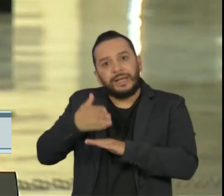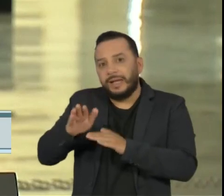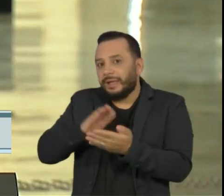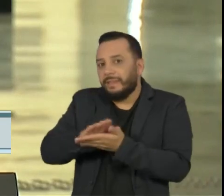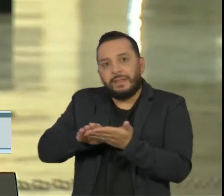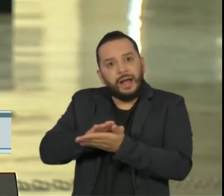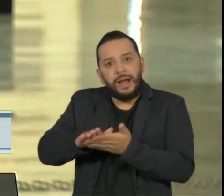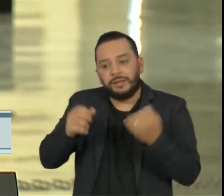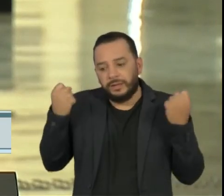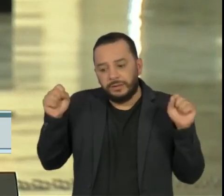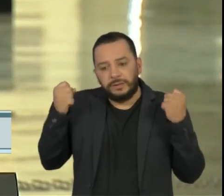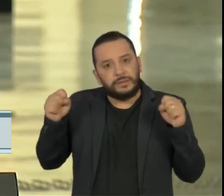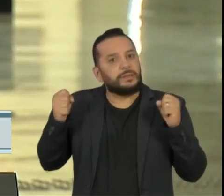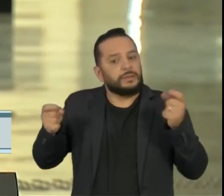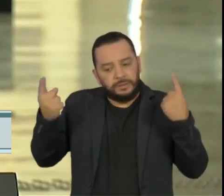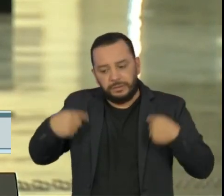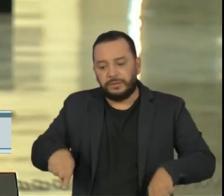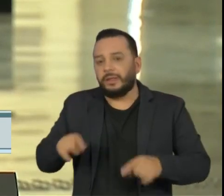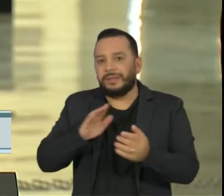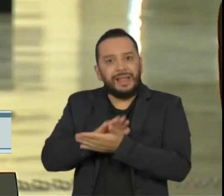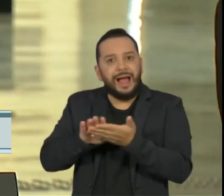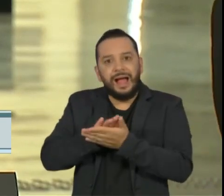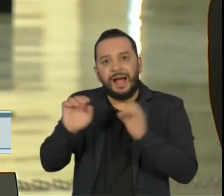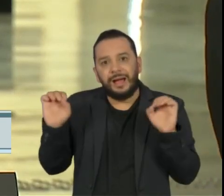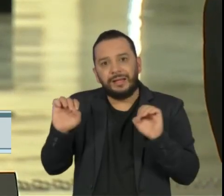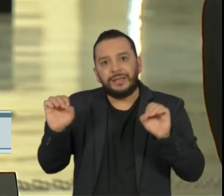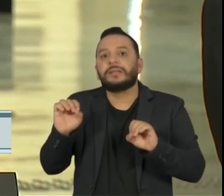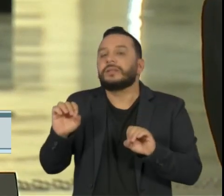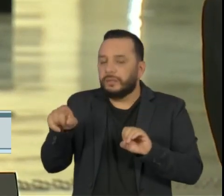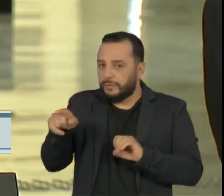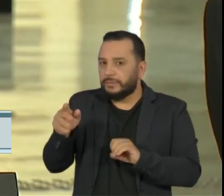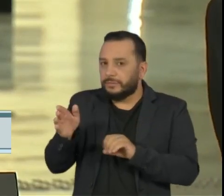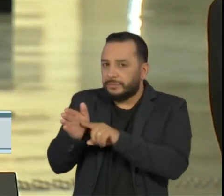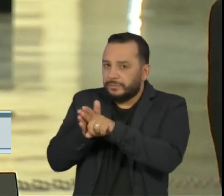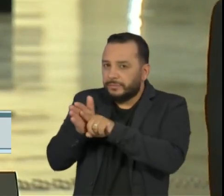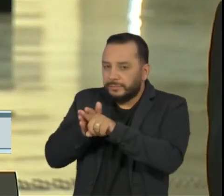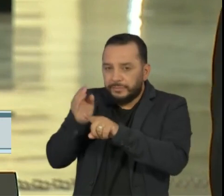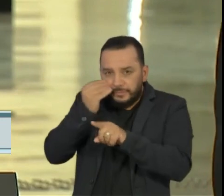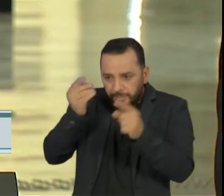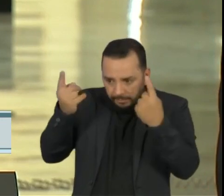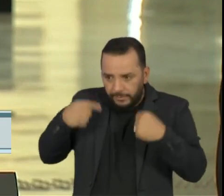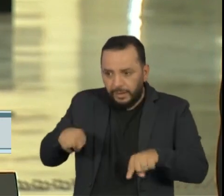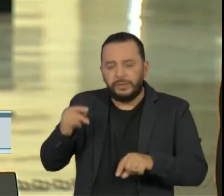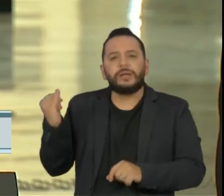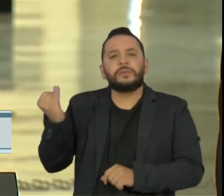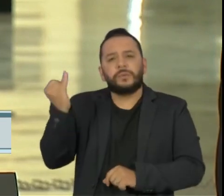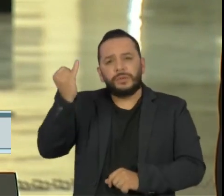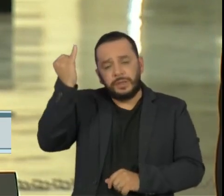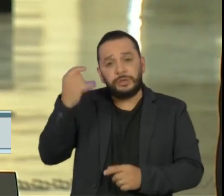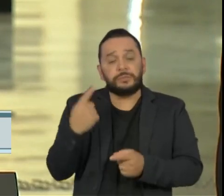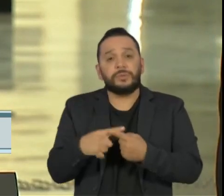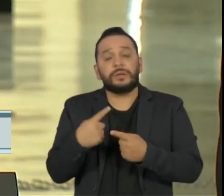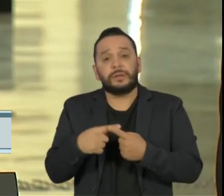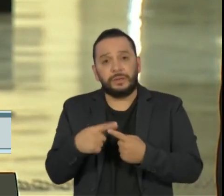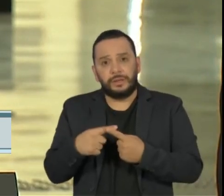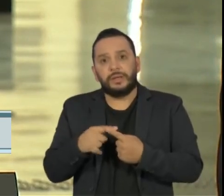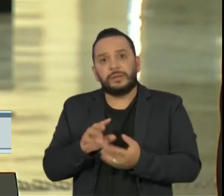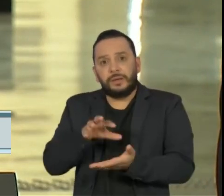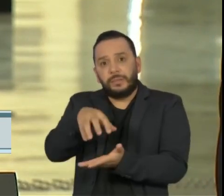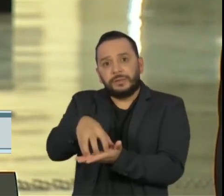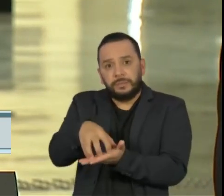preparo físico. Esses testes são fundamentais para que o departamento de fisiologia dos